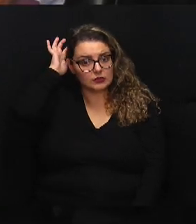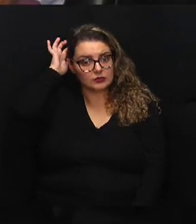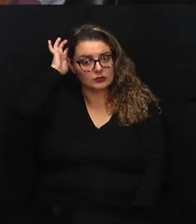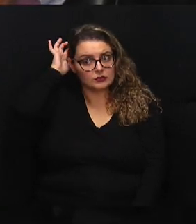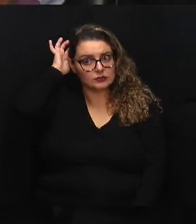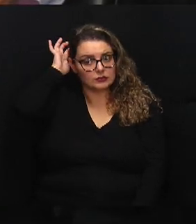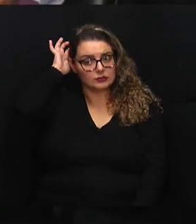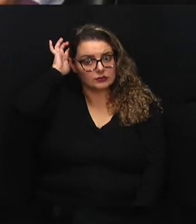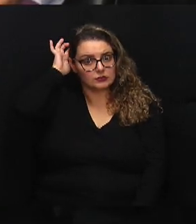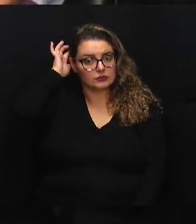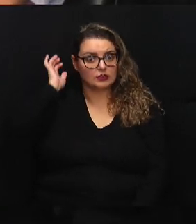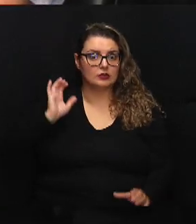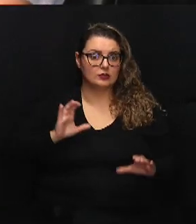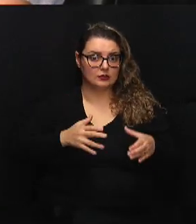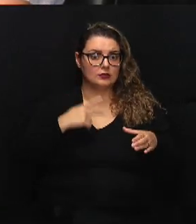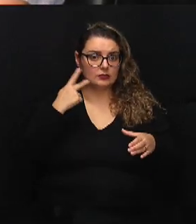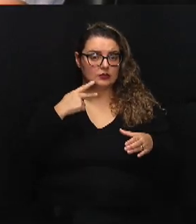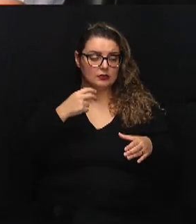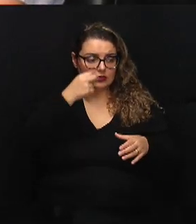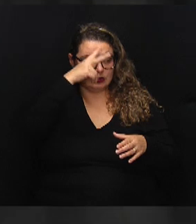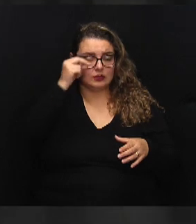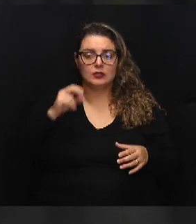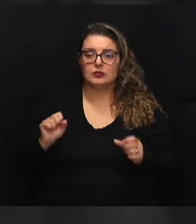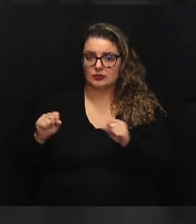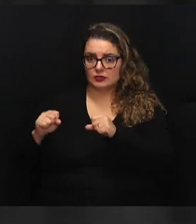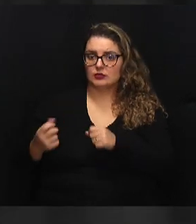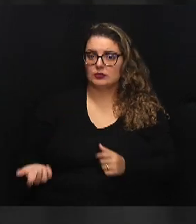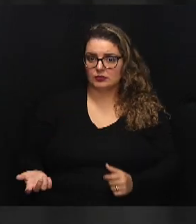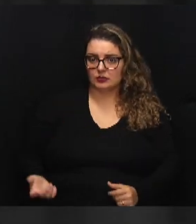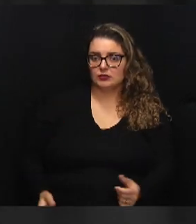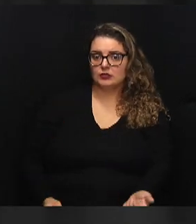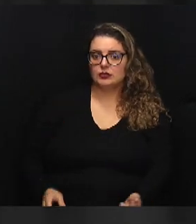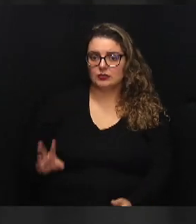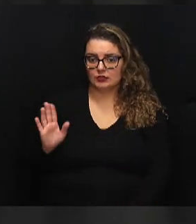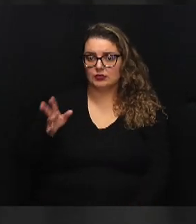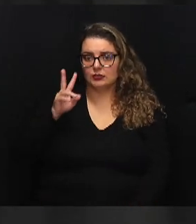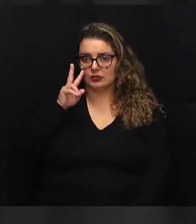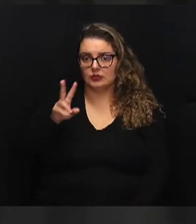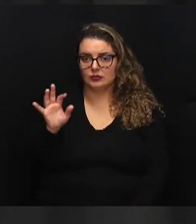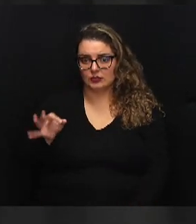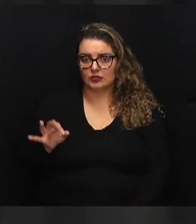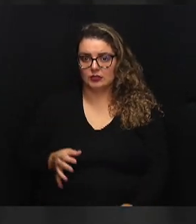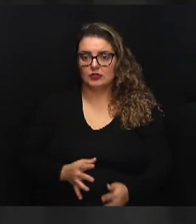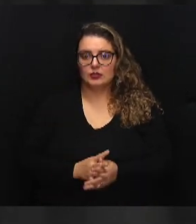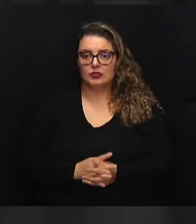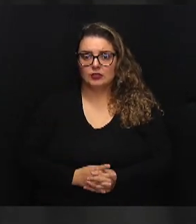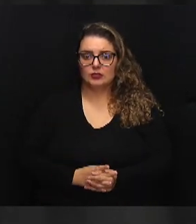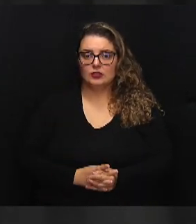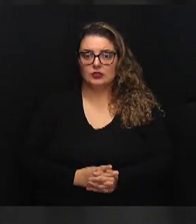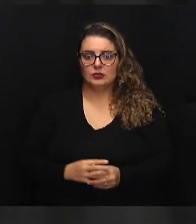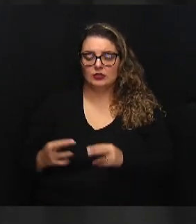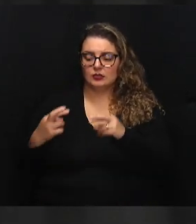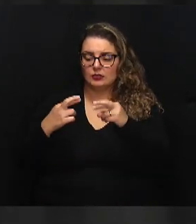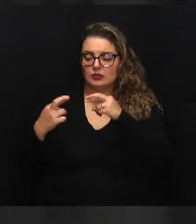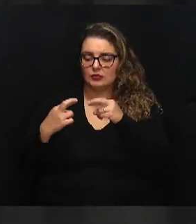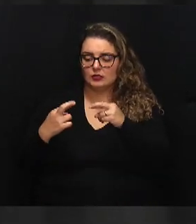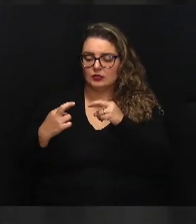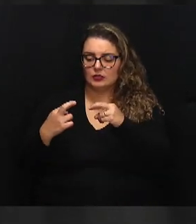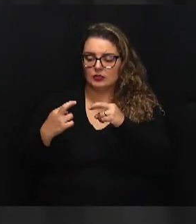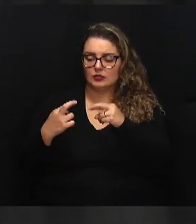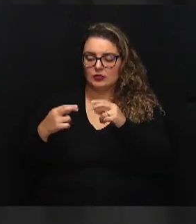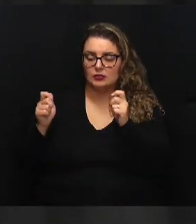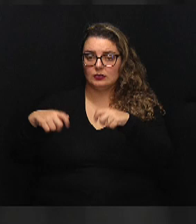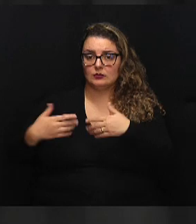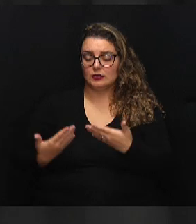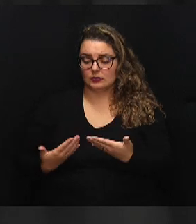saúde, entendeu? Então, eu acho que ele está já vendo isso, com certeza ele está verificando essa possibilidade. E